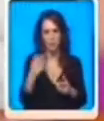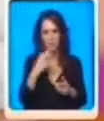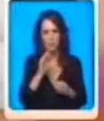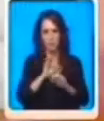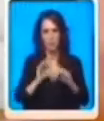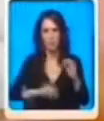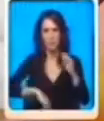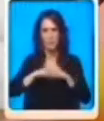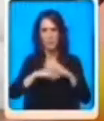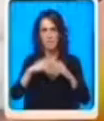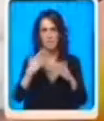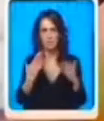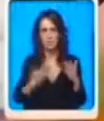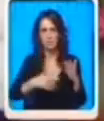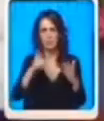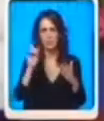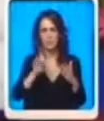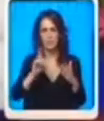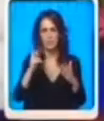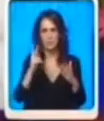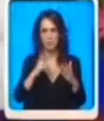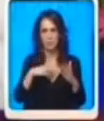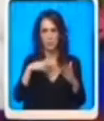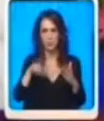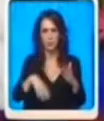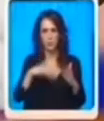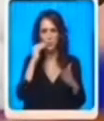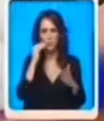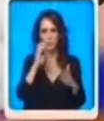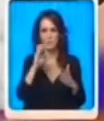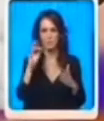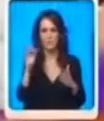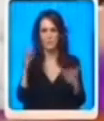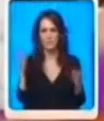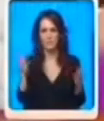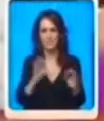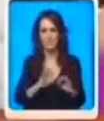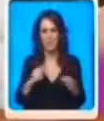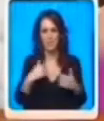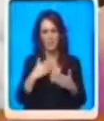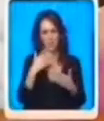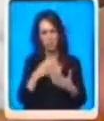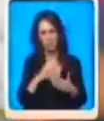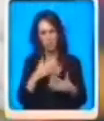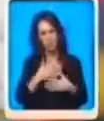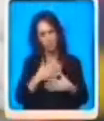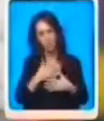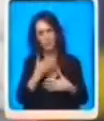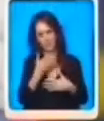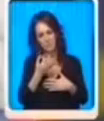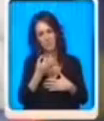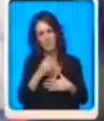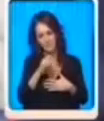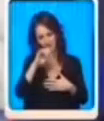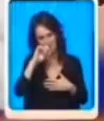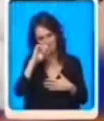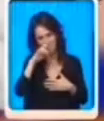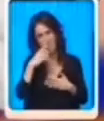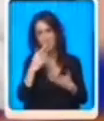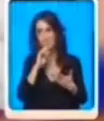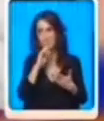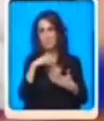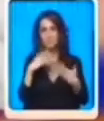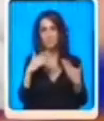top na televisão. Eu também em acho. Qualquer eu também acho, não é pronto. E um beijinho muito grande gosto. Para ela. Eu sou muito humilde e muito... Mas sei lá, nem que